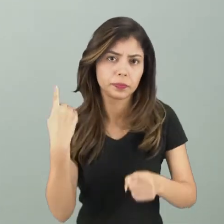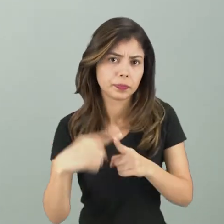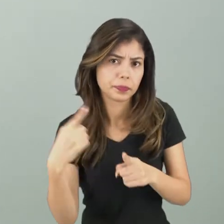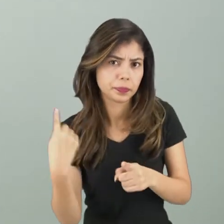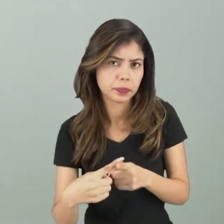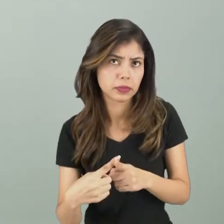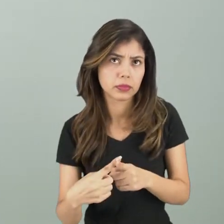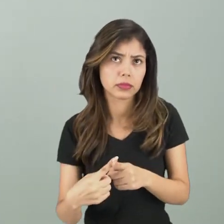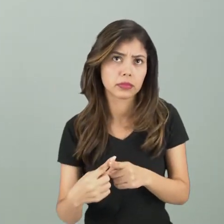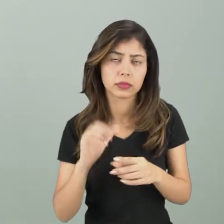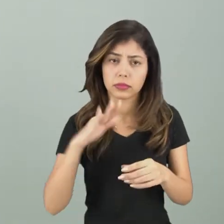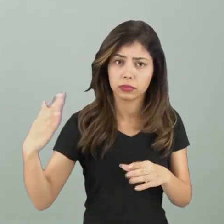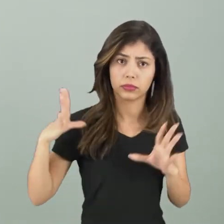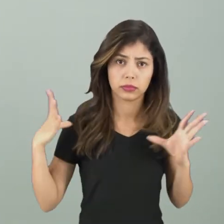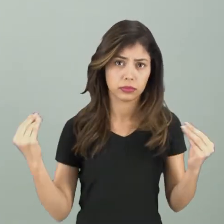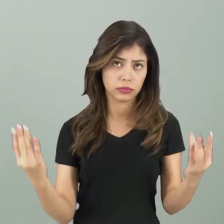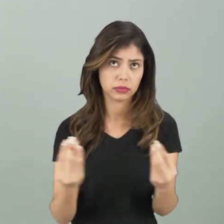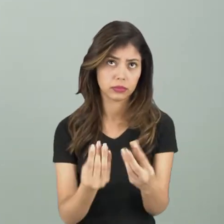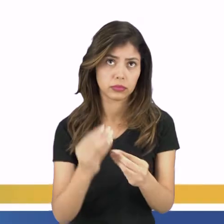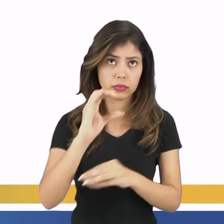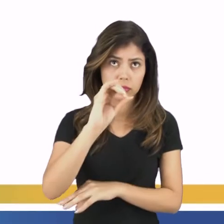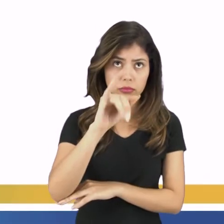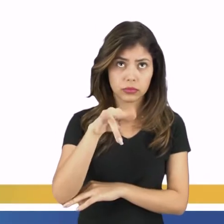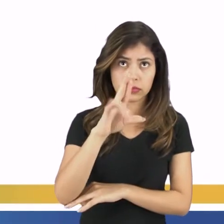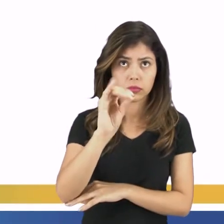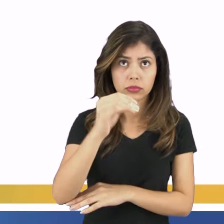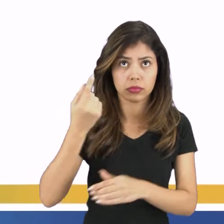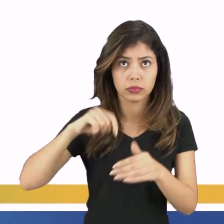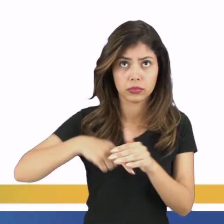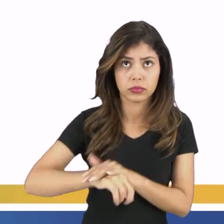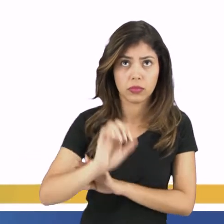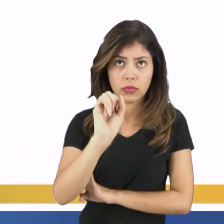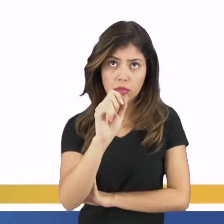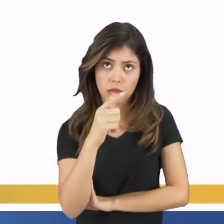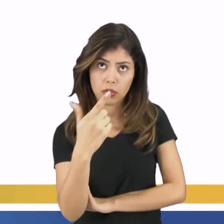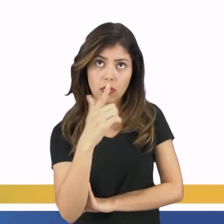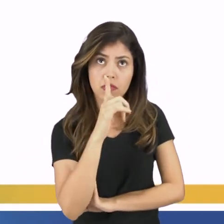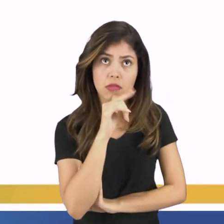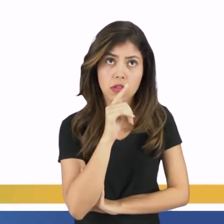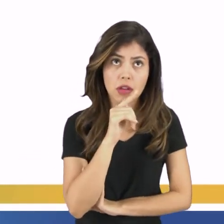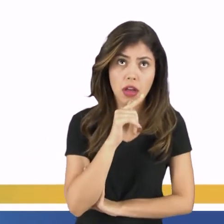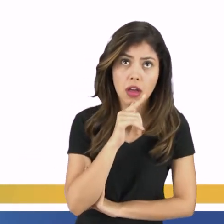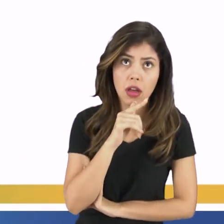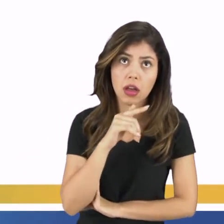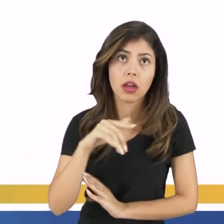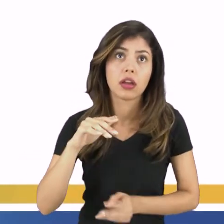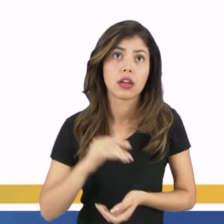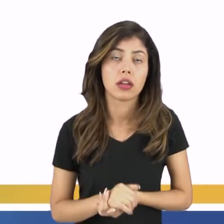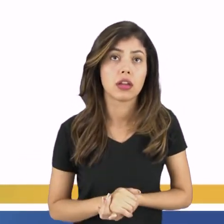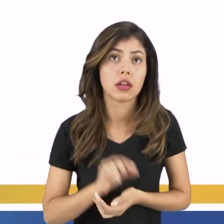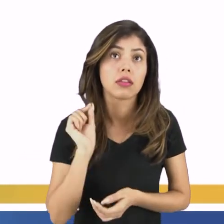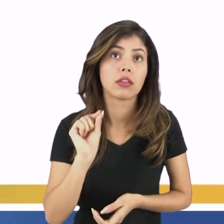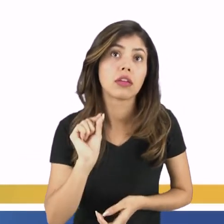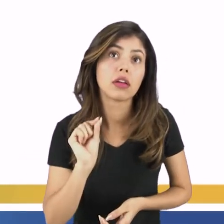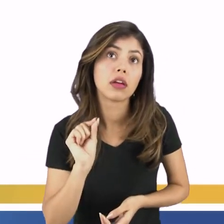nós temos uma substância iônica, funde ou dissocia em água, ocorre o fenômeno de